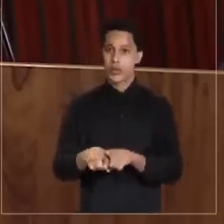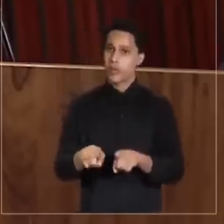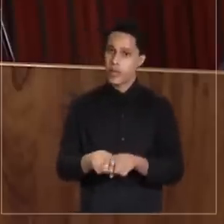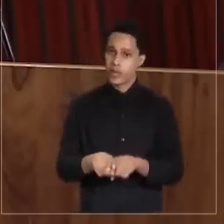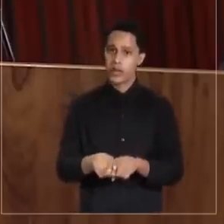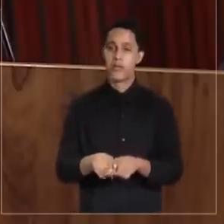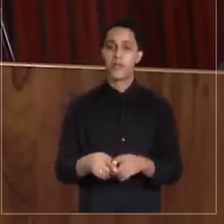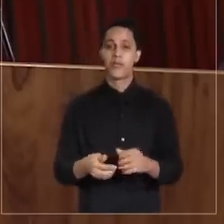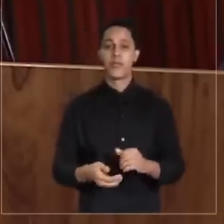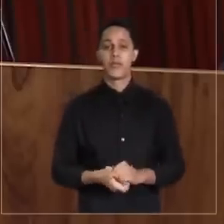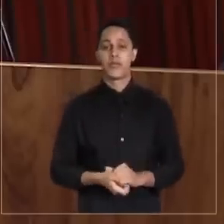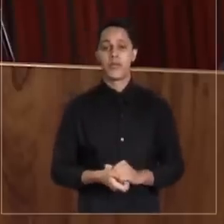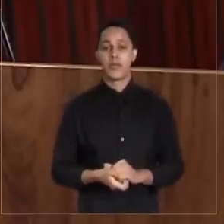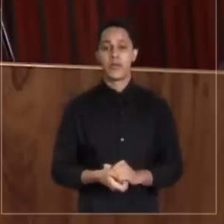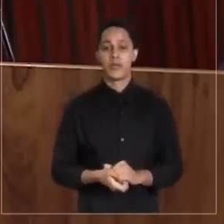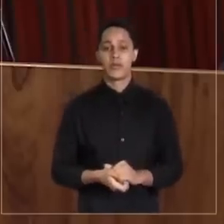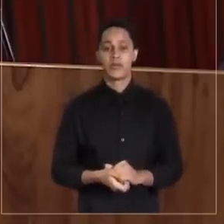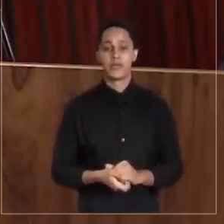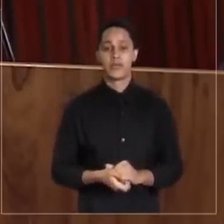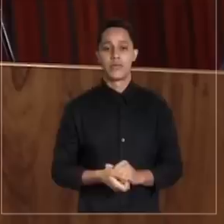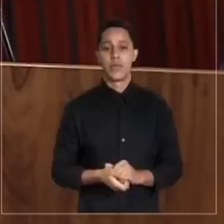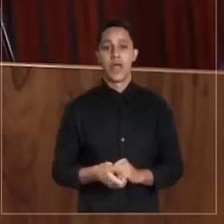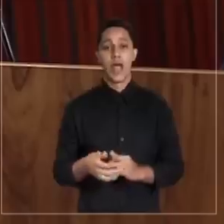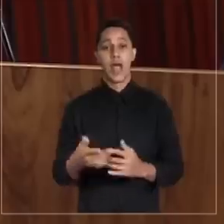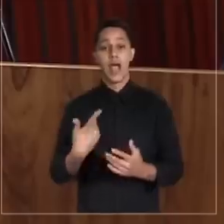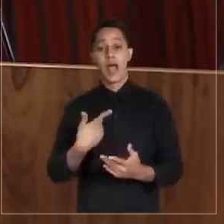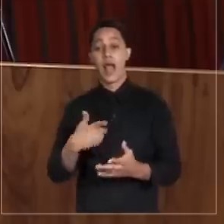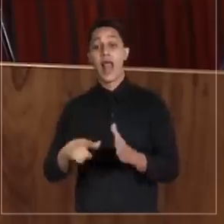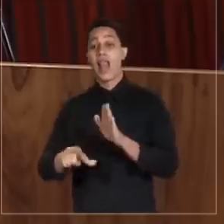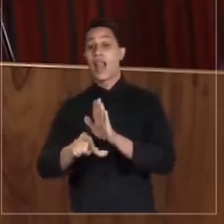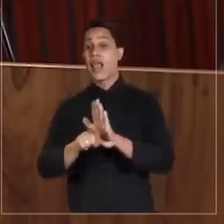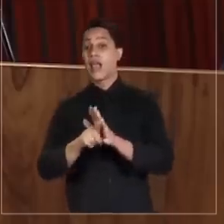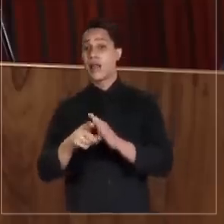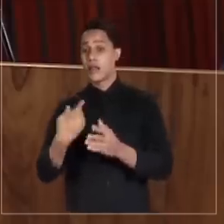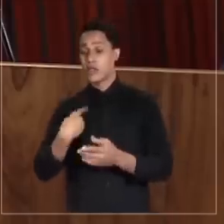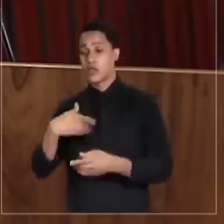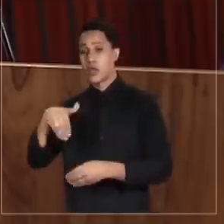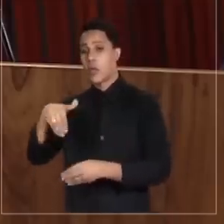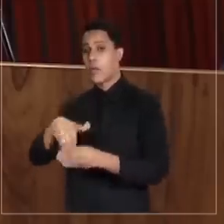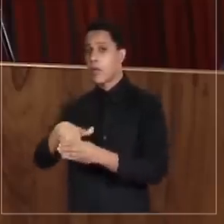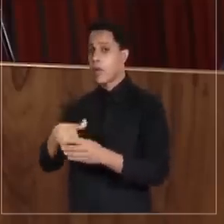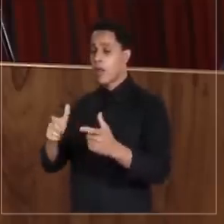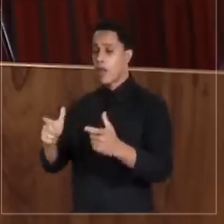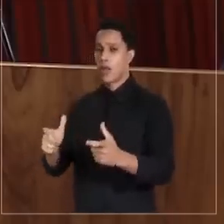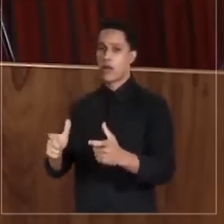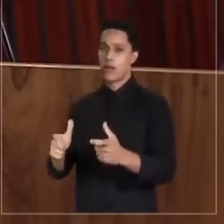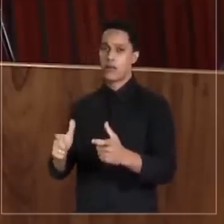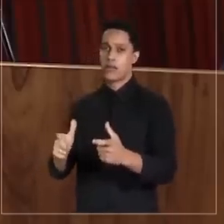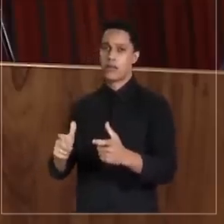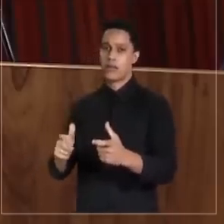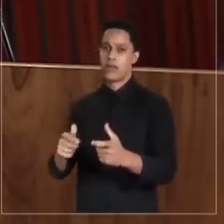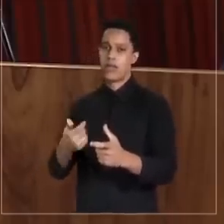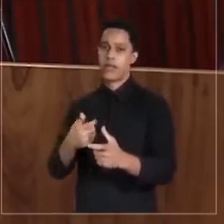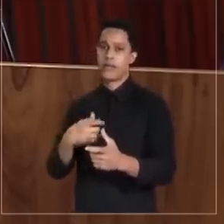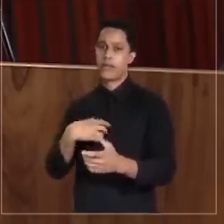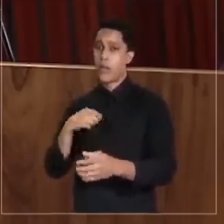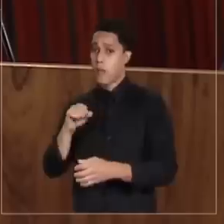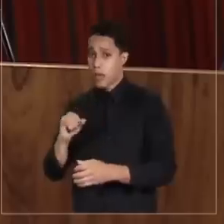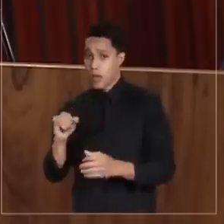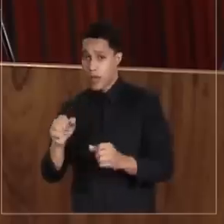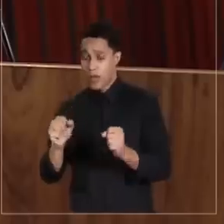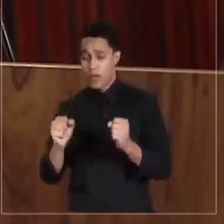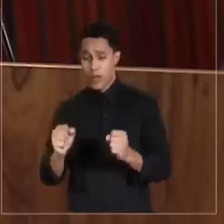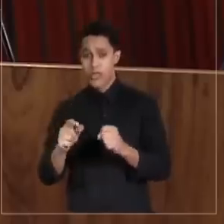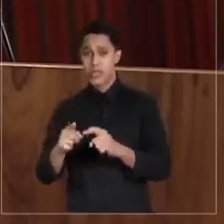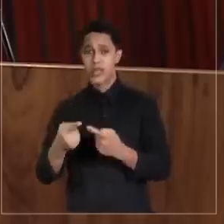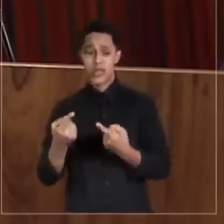ou que está em julgamento, a normalidade, a legitimidade do pleito eleitoral e, eventualmente, poderia ser